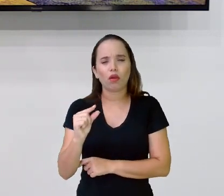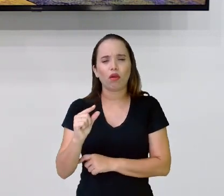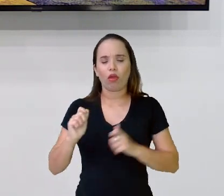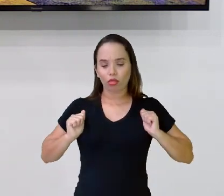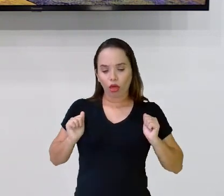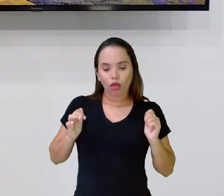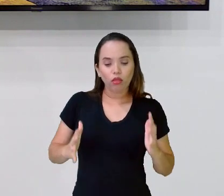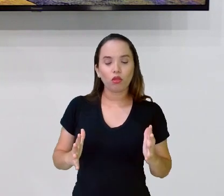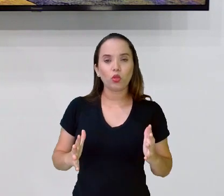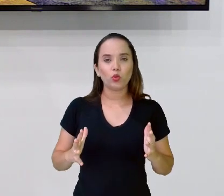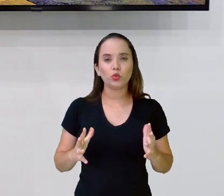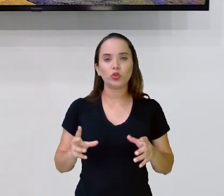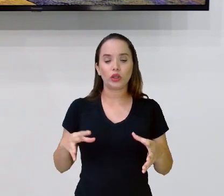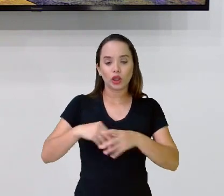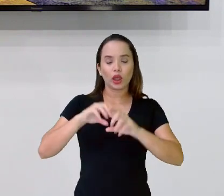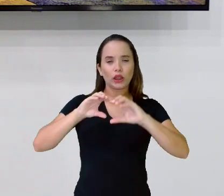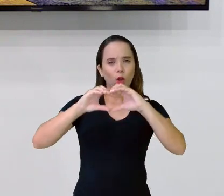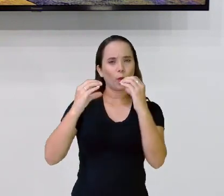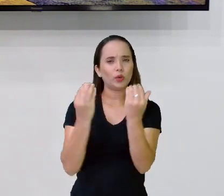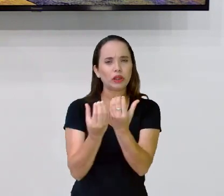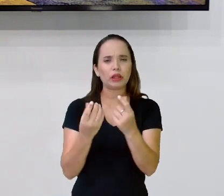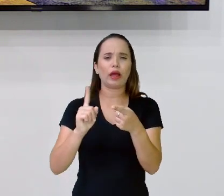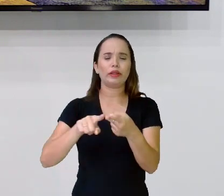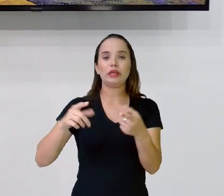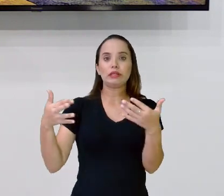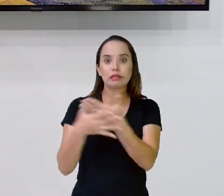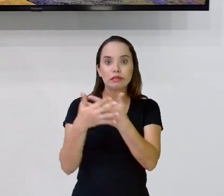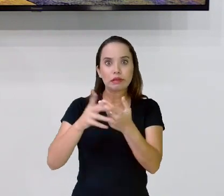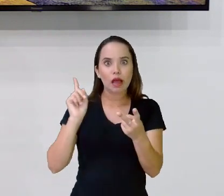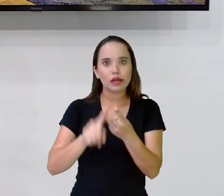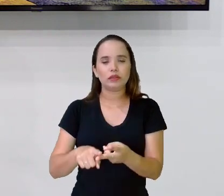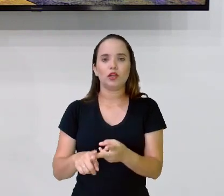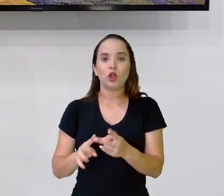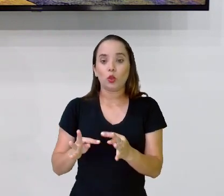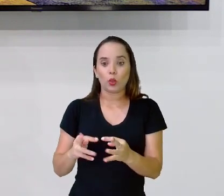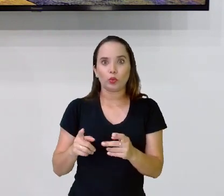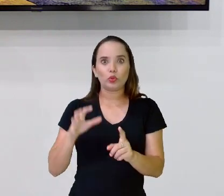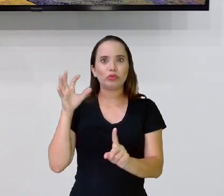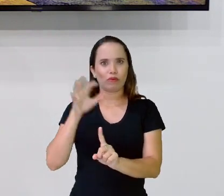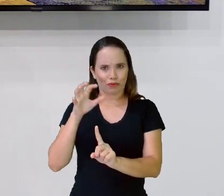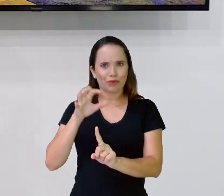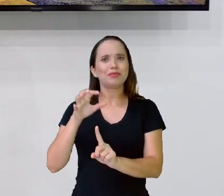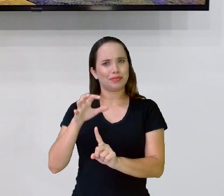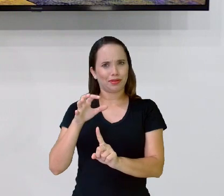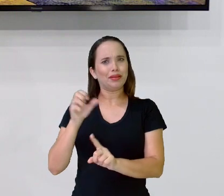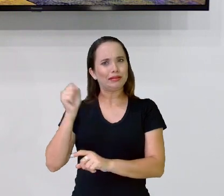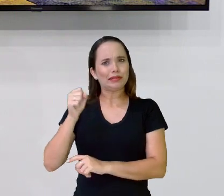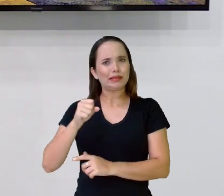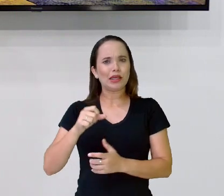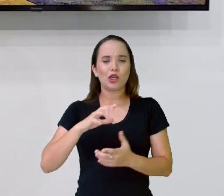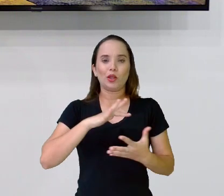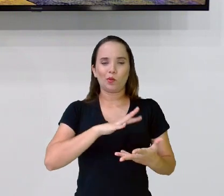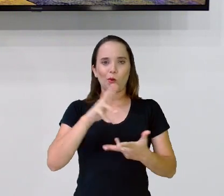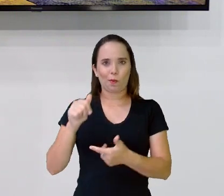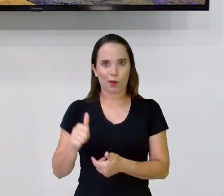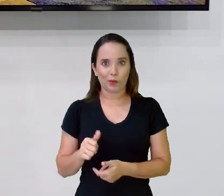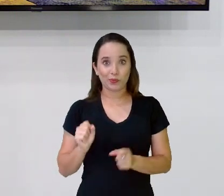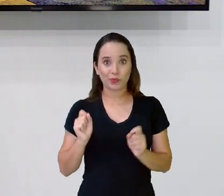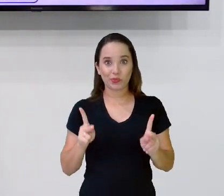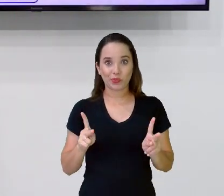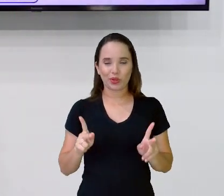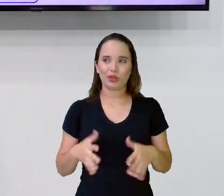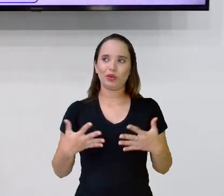gente faz, né, na nossa comunidade, na nossa cidade, isso reverbera, né, em termos globais, certo?